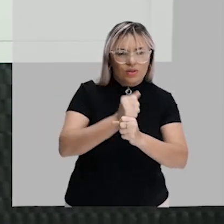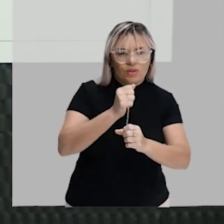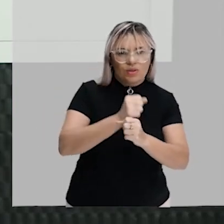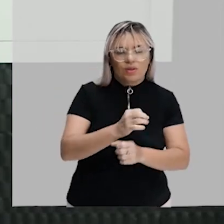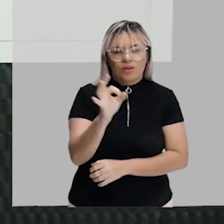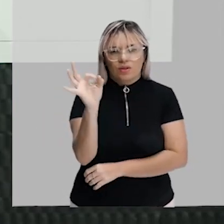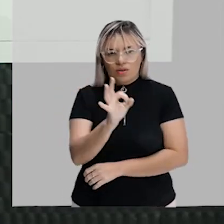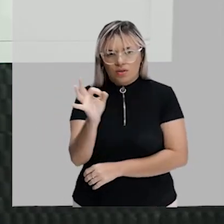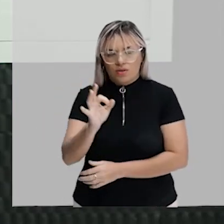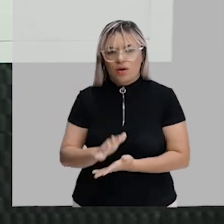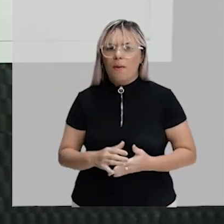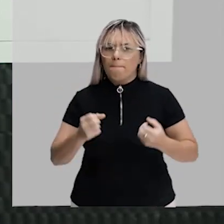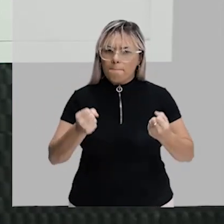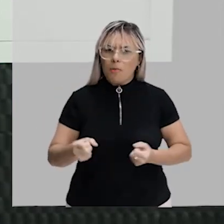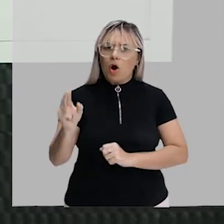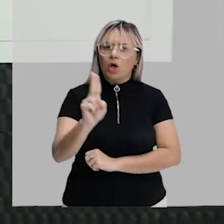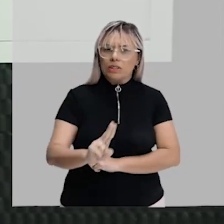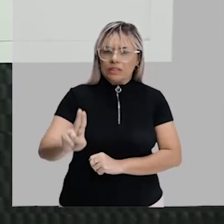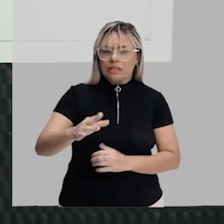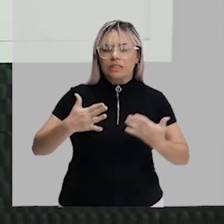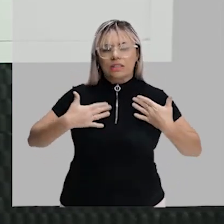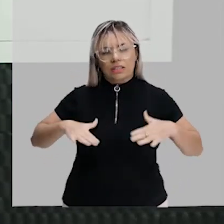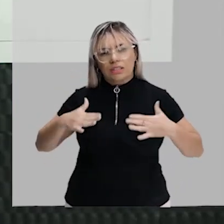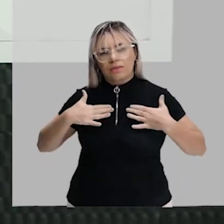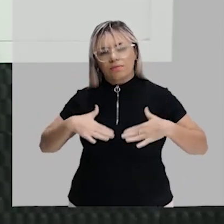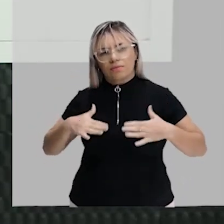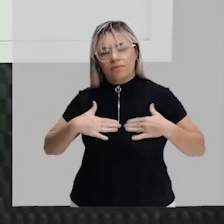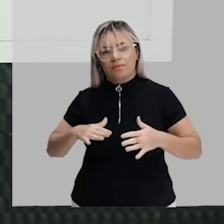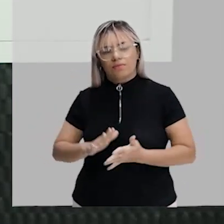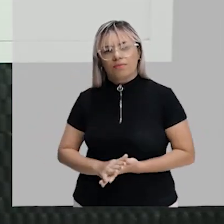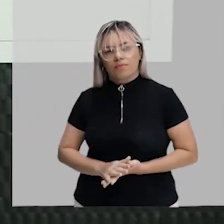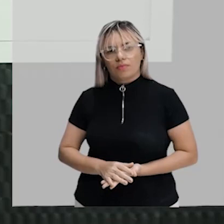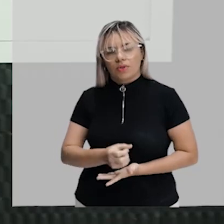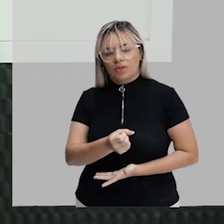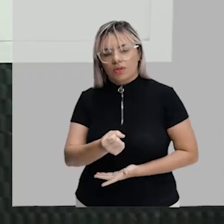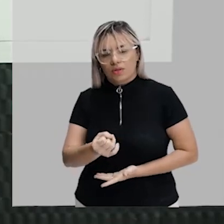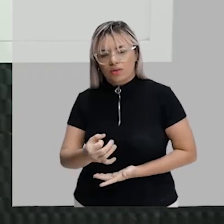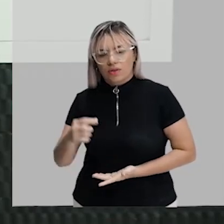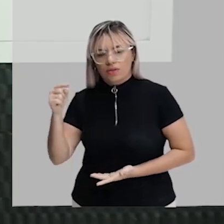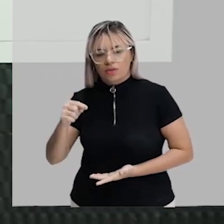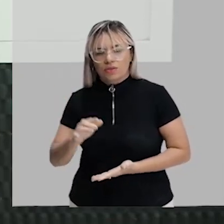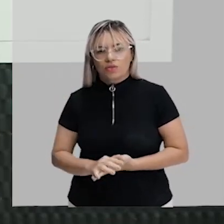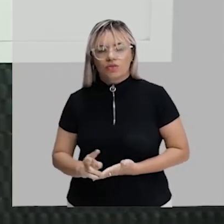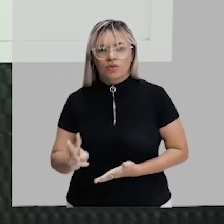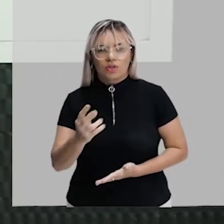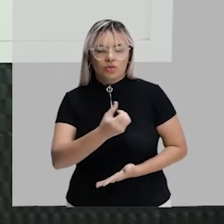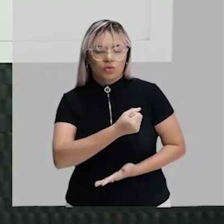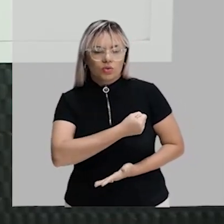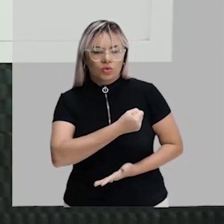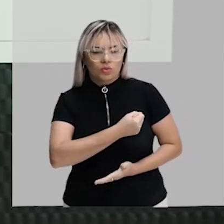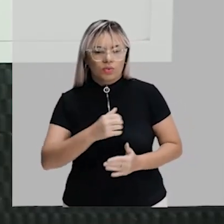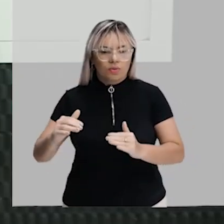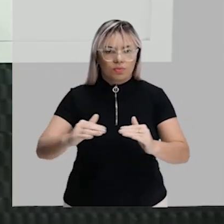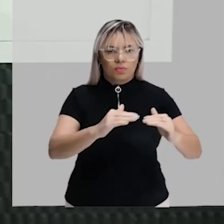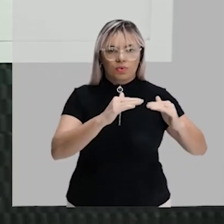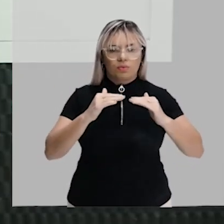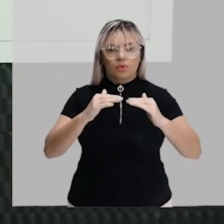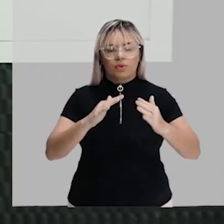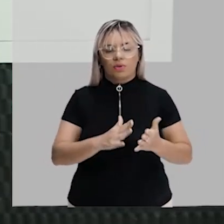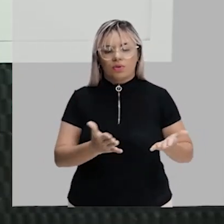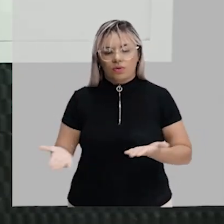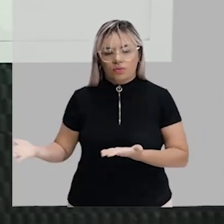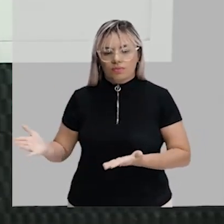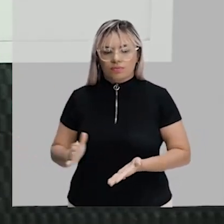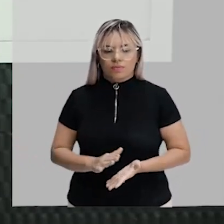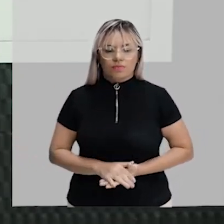você pode usar tranquilamente, porque são valores proporcionais. Ora, então vamos usar aqui uma regra de 3 para resolver